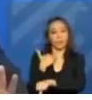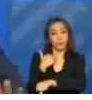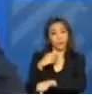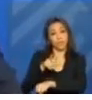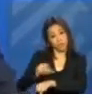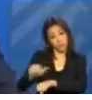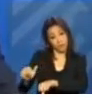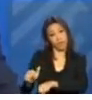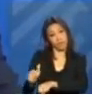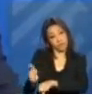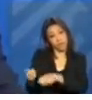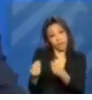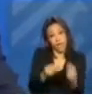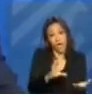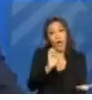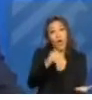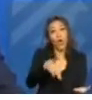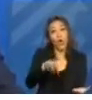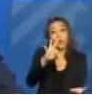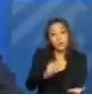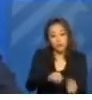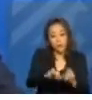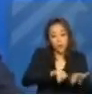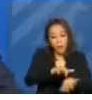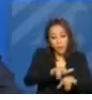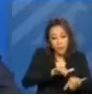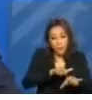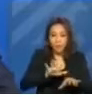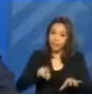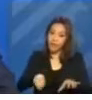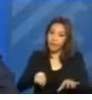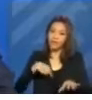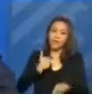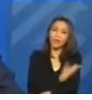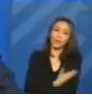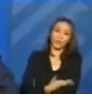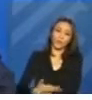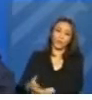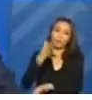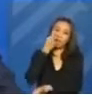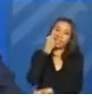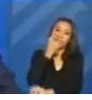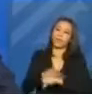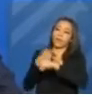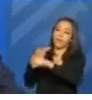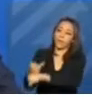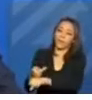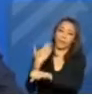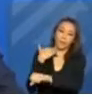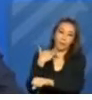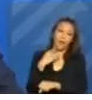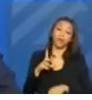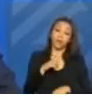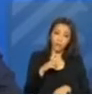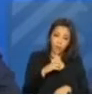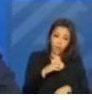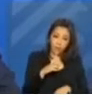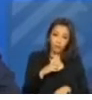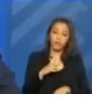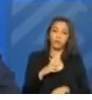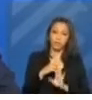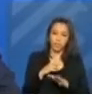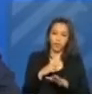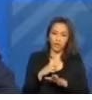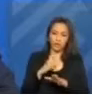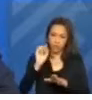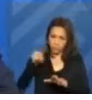digitais. Nós temos a base tecnológica. Isso. Nós temos a base tecnológica para já na